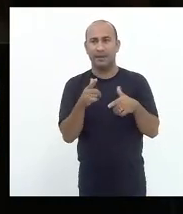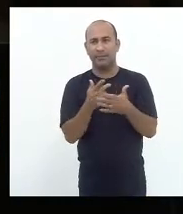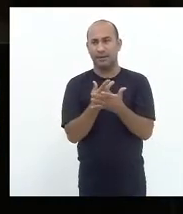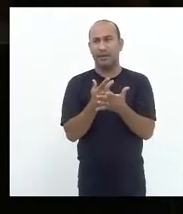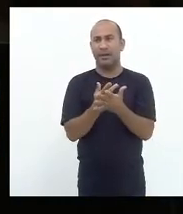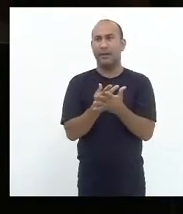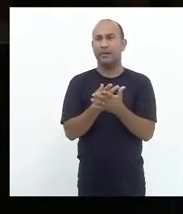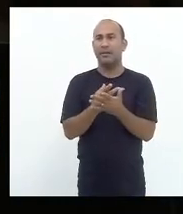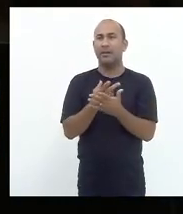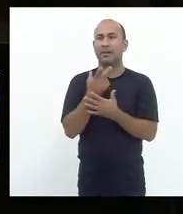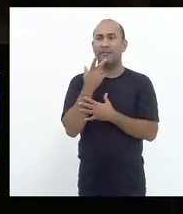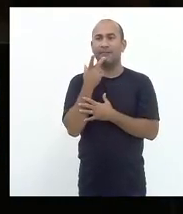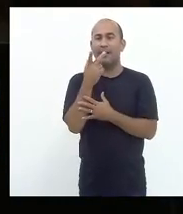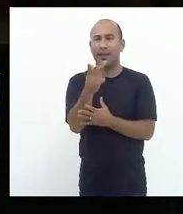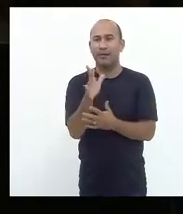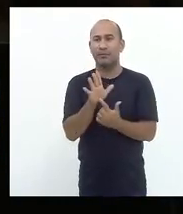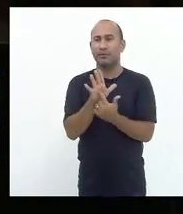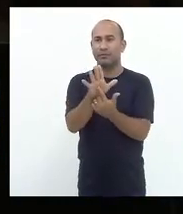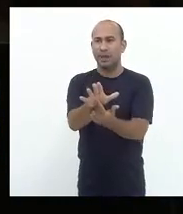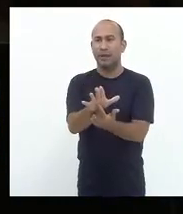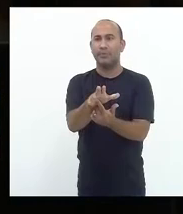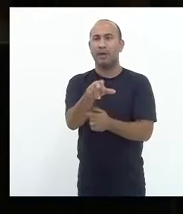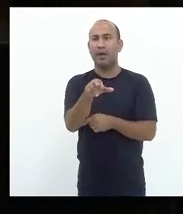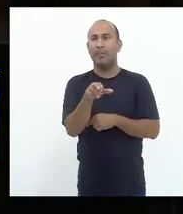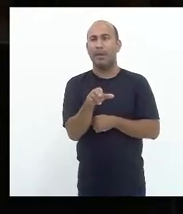foi o escândalo apresentado ali pelos irmãos